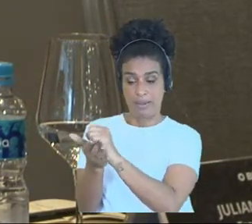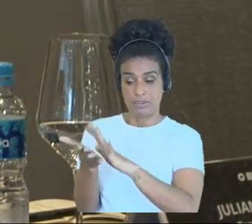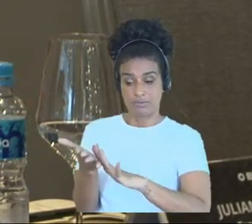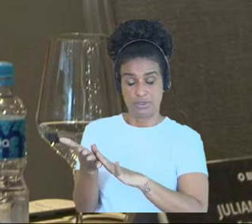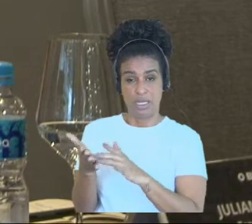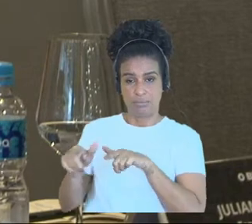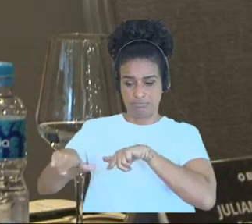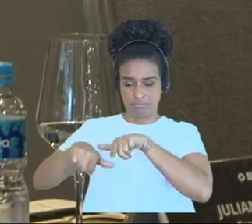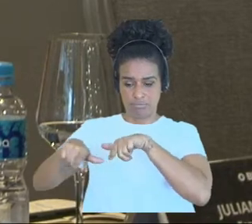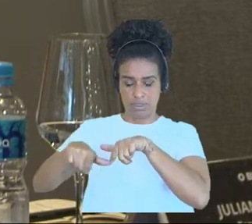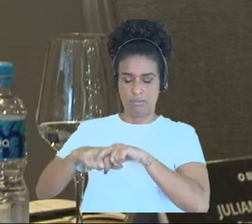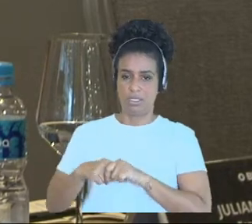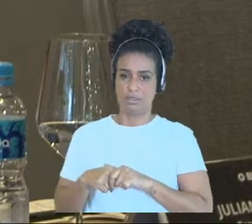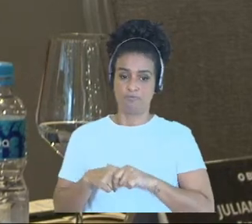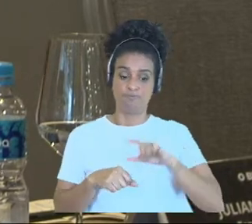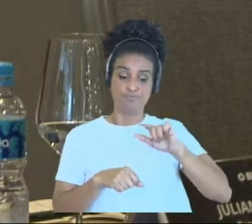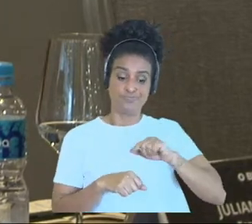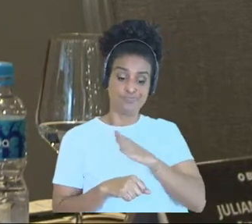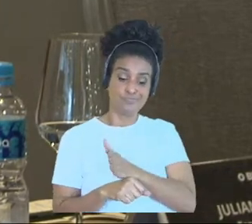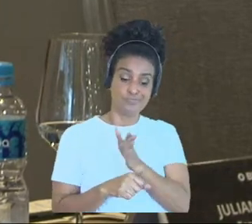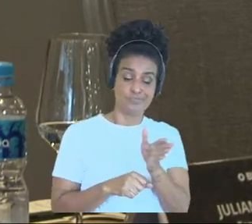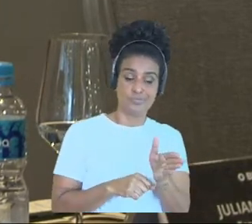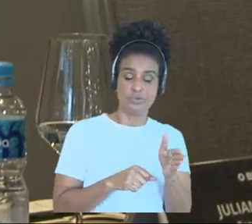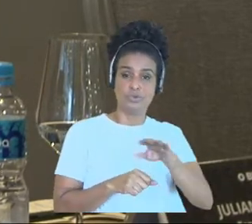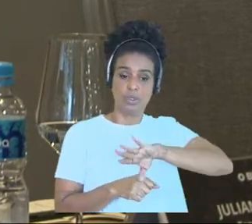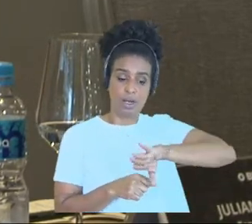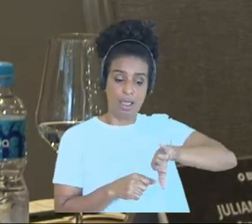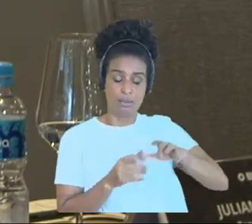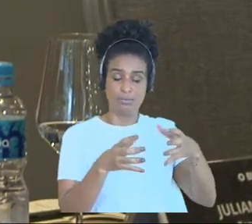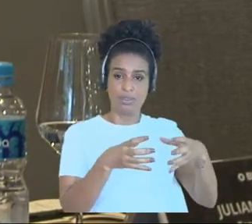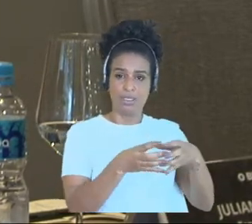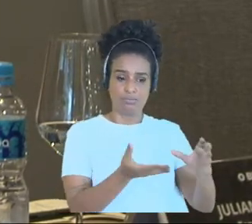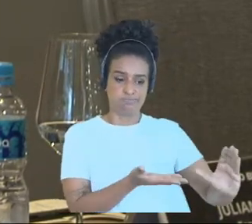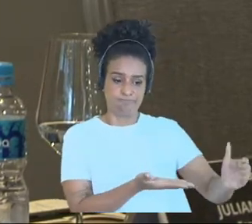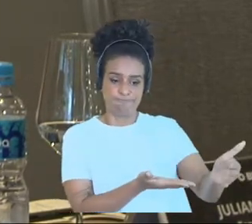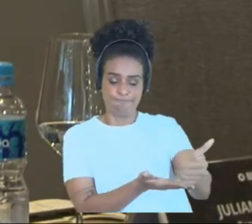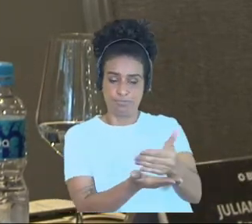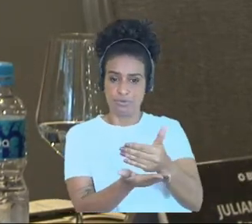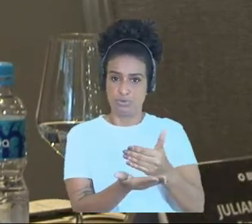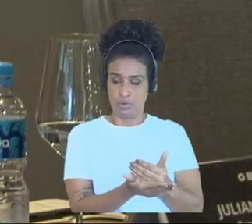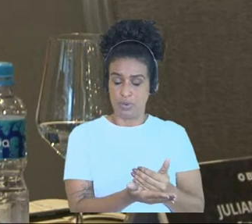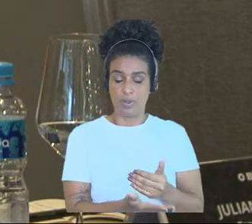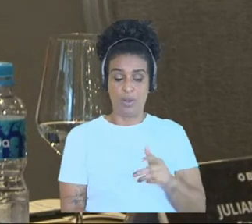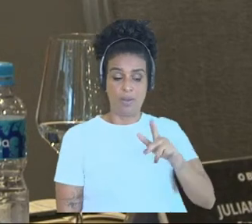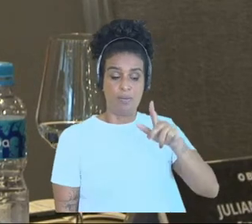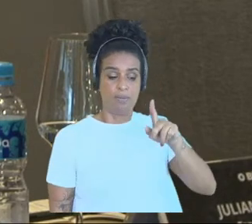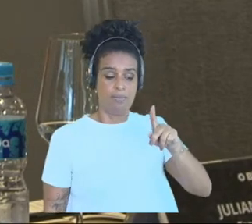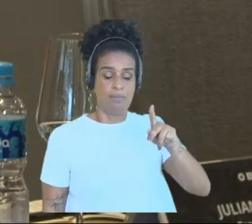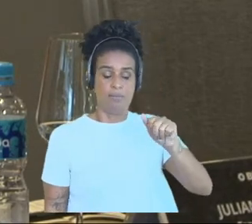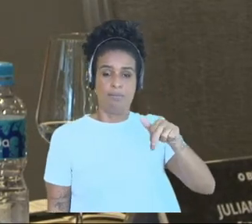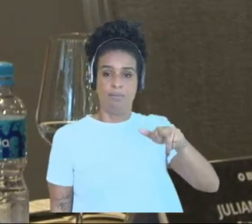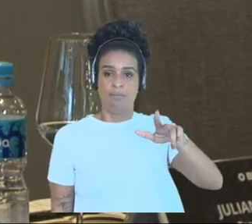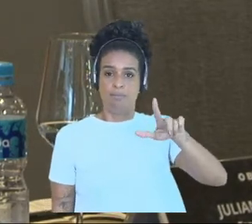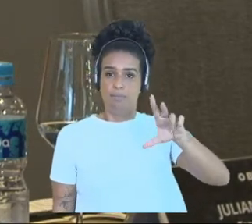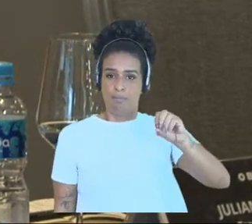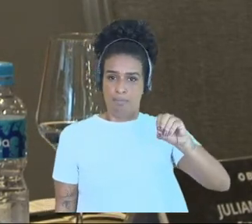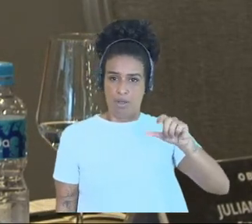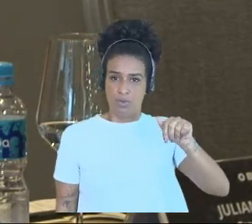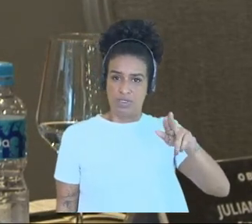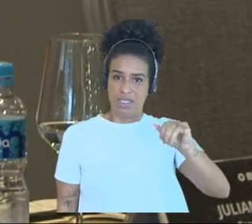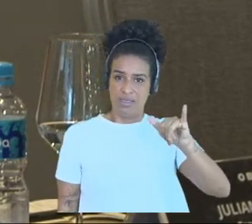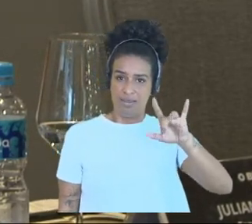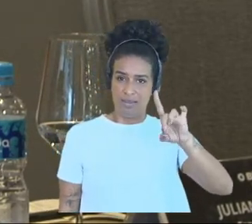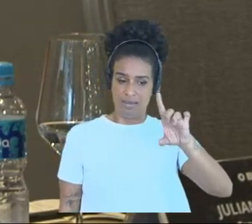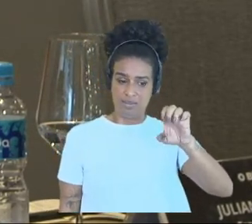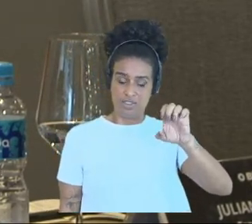arrecadação, né, que Paulo Guedes sempre comenta que a gente está com uma recuperação em V, que a gente está tendo, a gente está bombando na